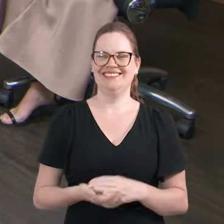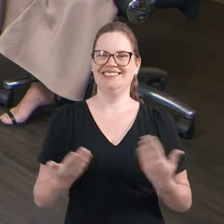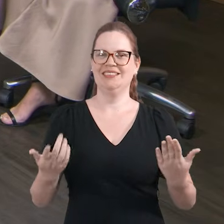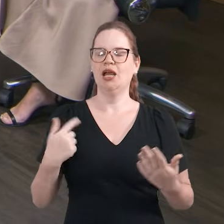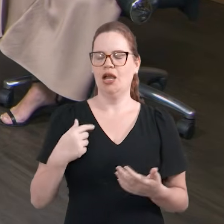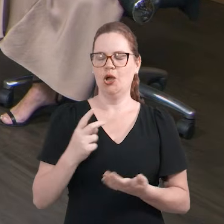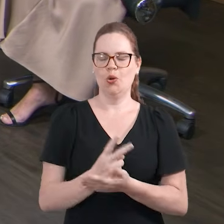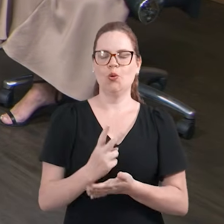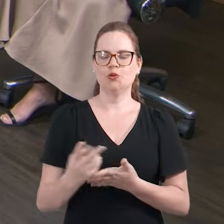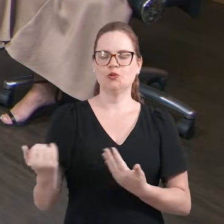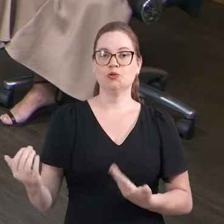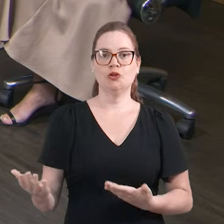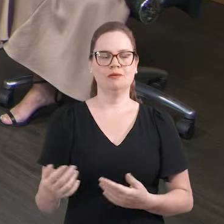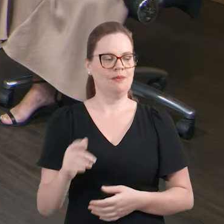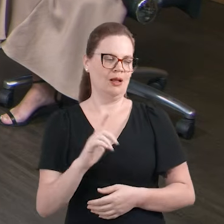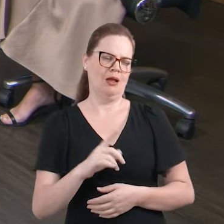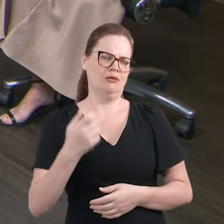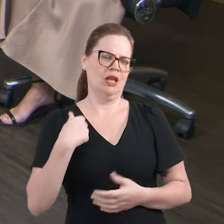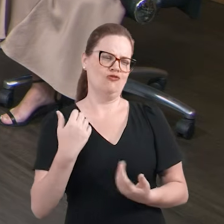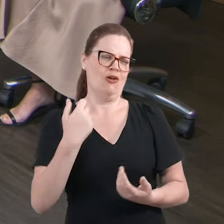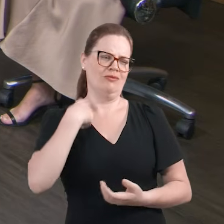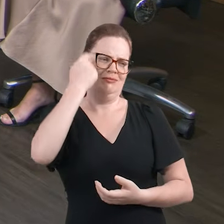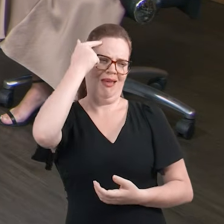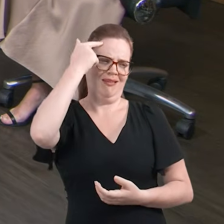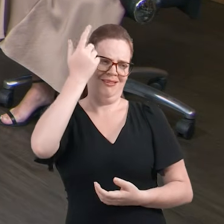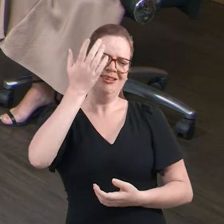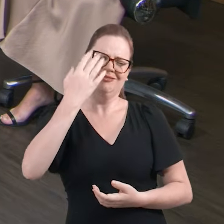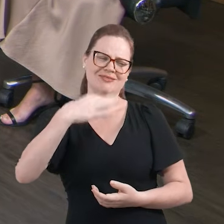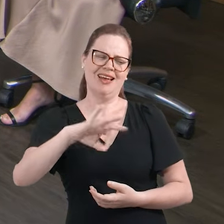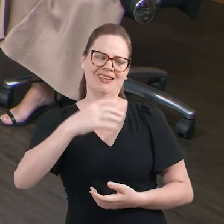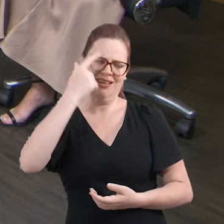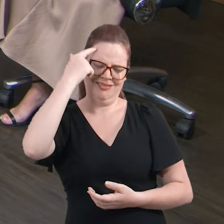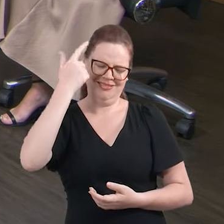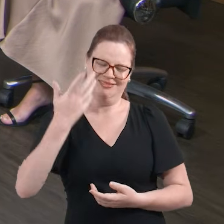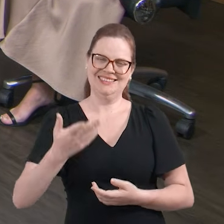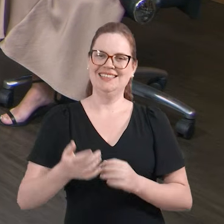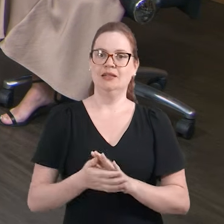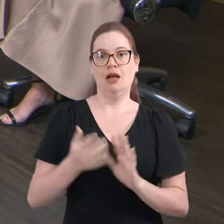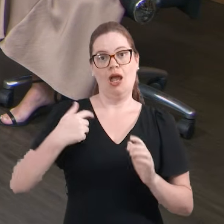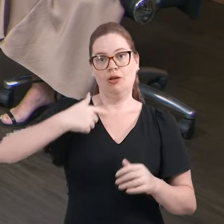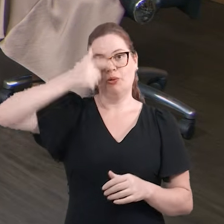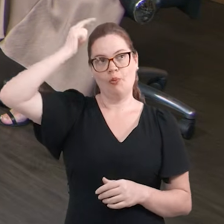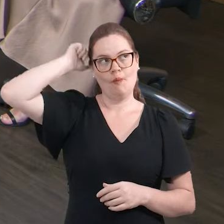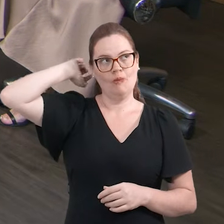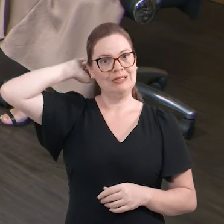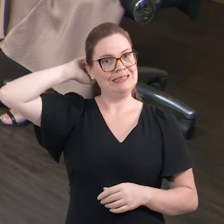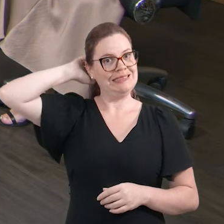Continua sendo jovem. É isso mesmo, a juventude está aqui, né, Daniel? É isso aí, está na cabeça. Exatamente, não na careca.